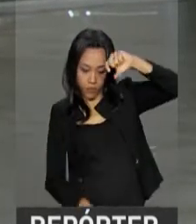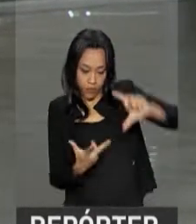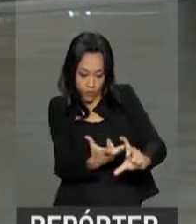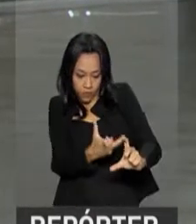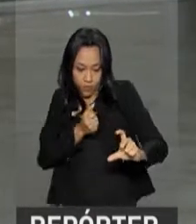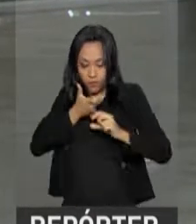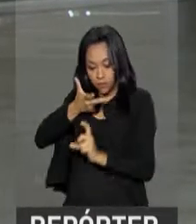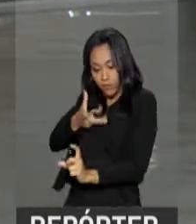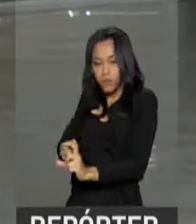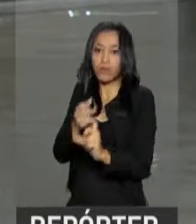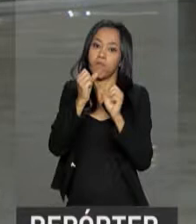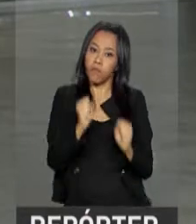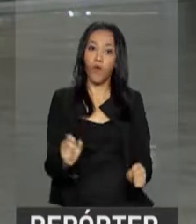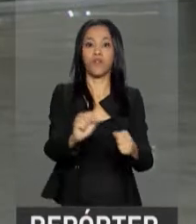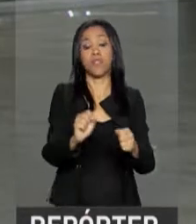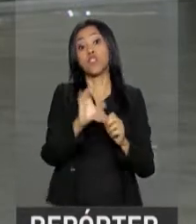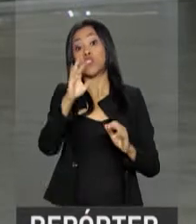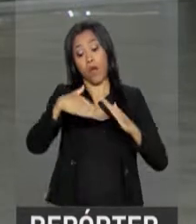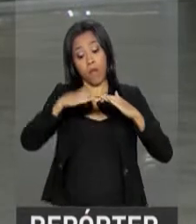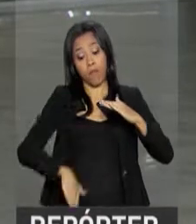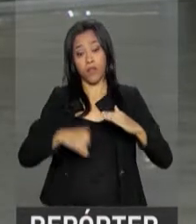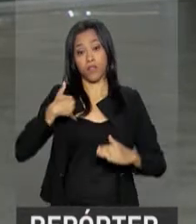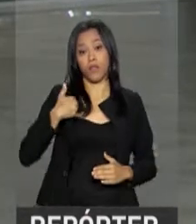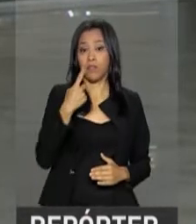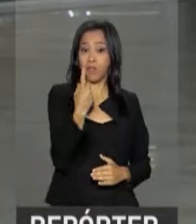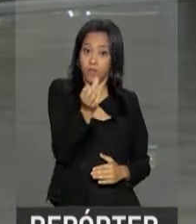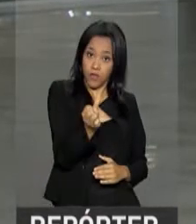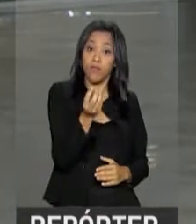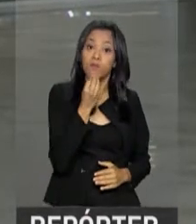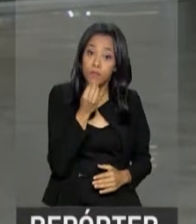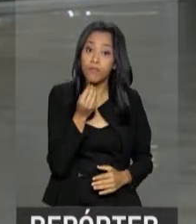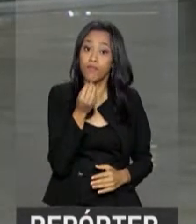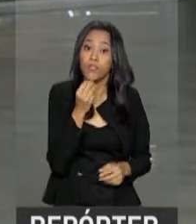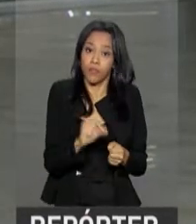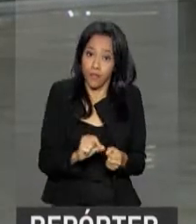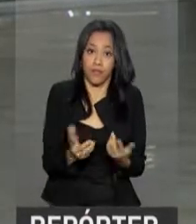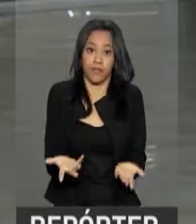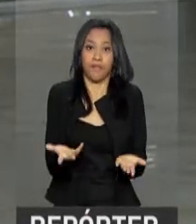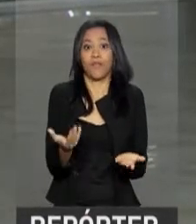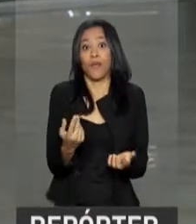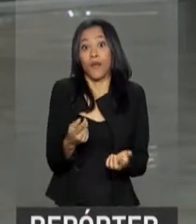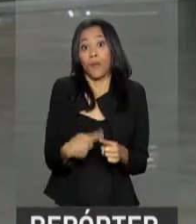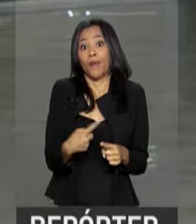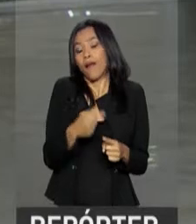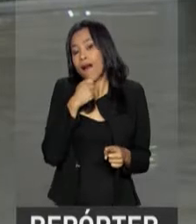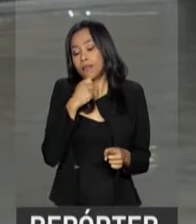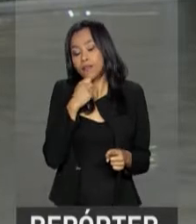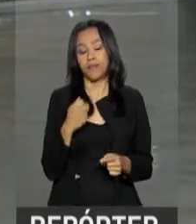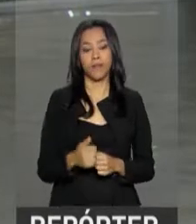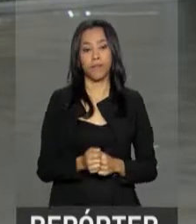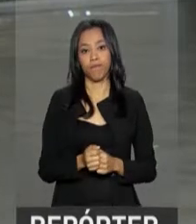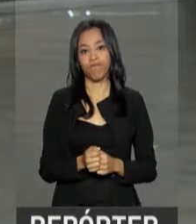antes só as pessoas abaixo de 16 anos poderiam poderiam fazer o procedimento porque ainda não havia assim é